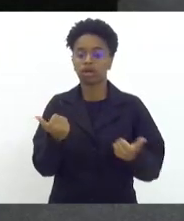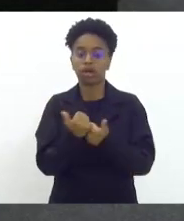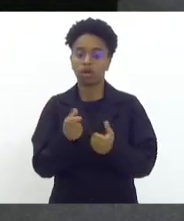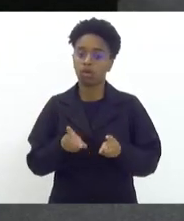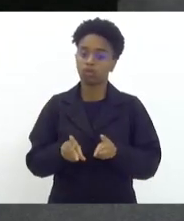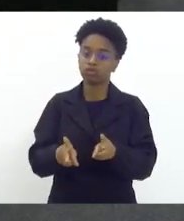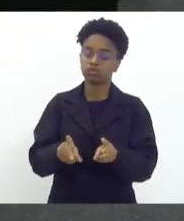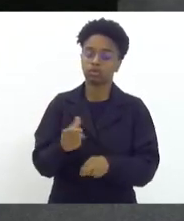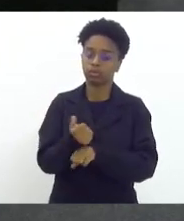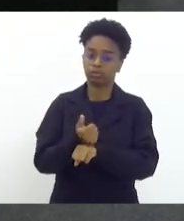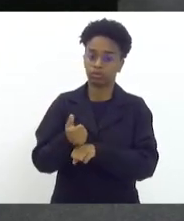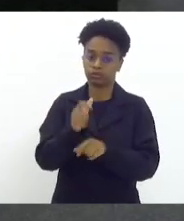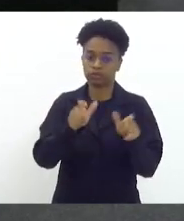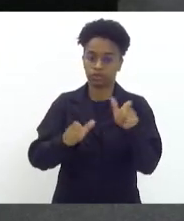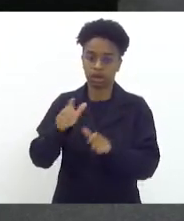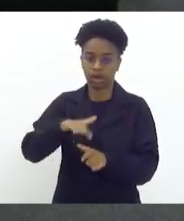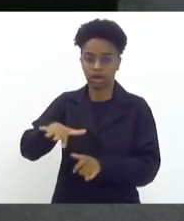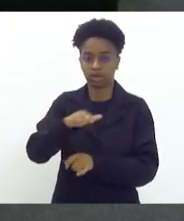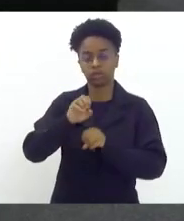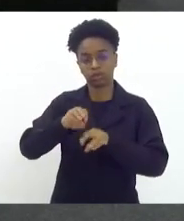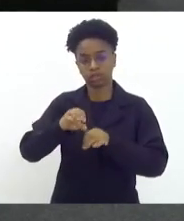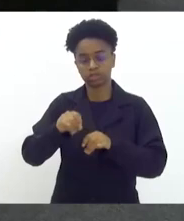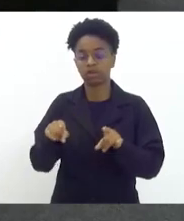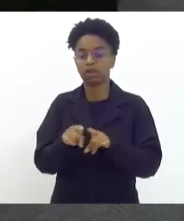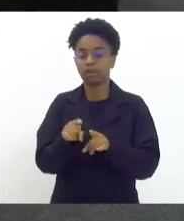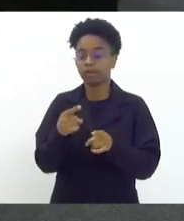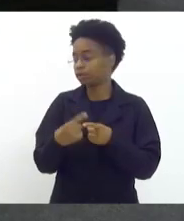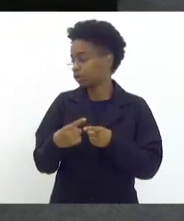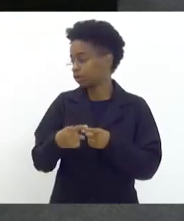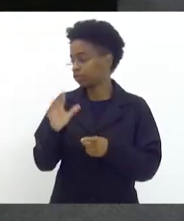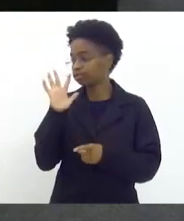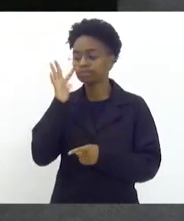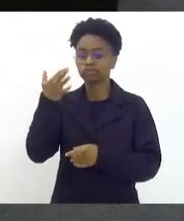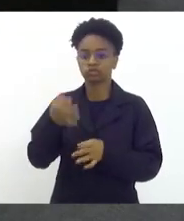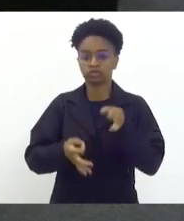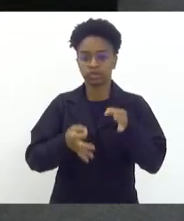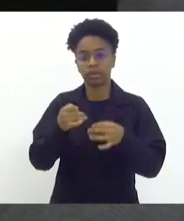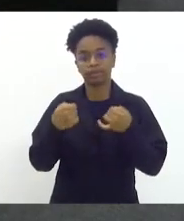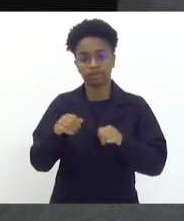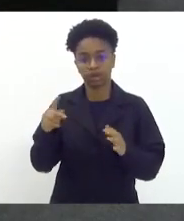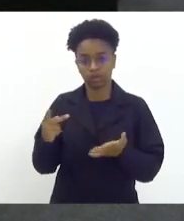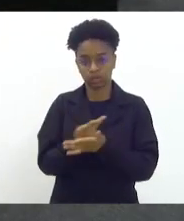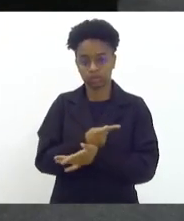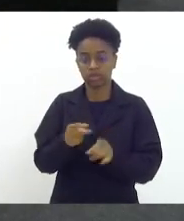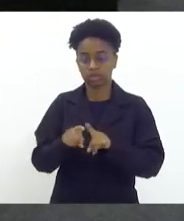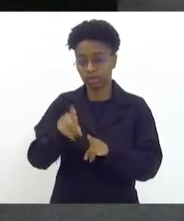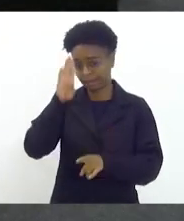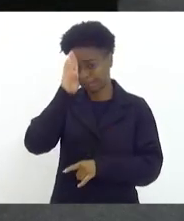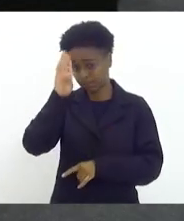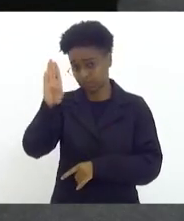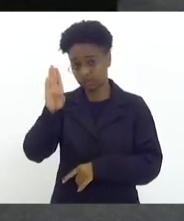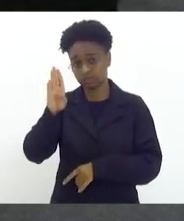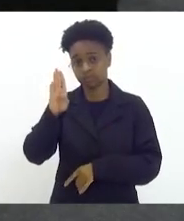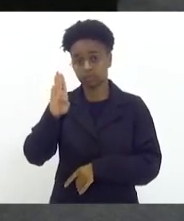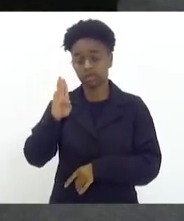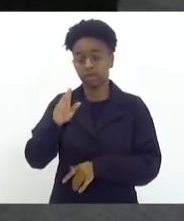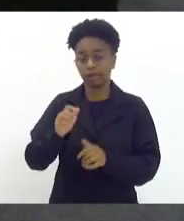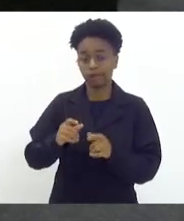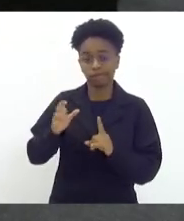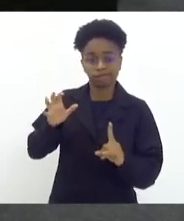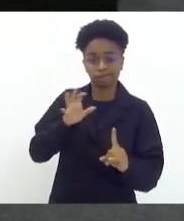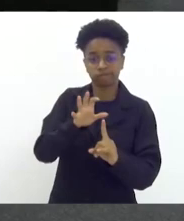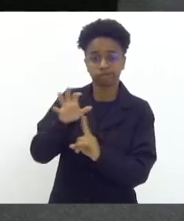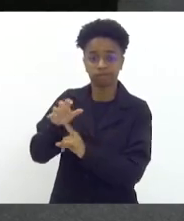lado desses profissionais de educação para que decisão judicial seja cumprida e para que Principalmente as perseguições